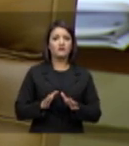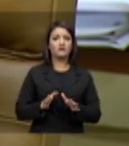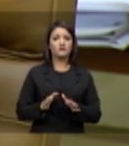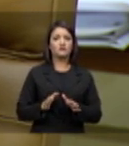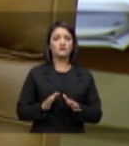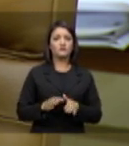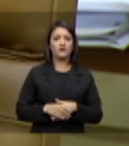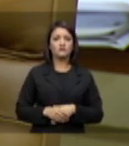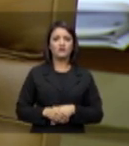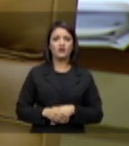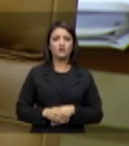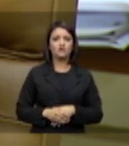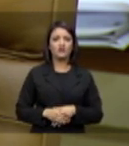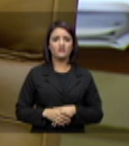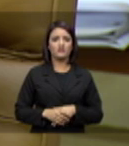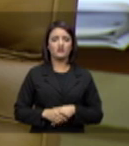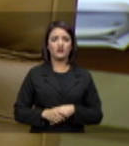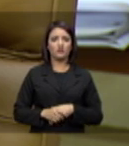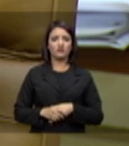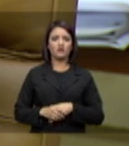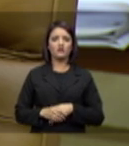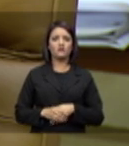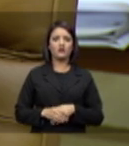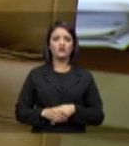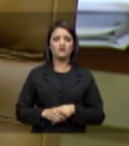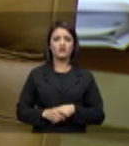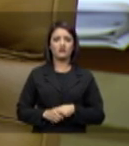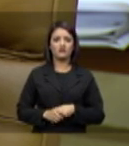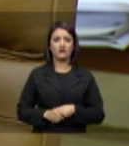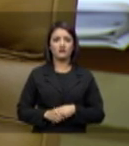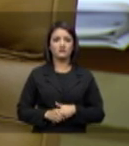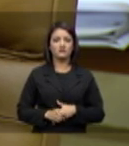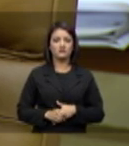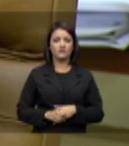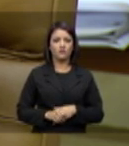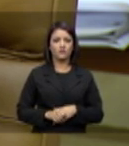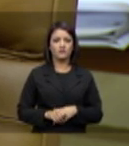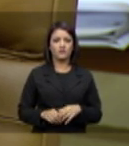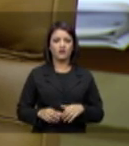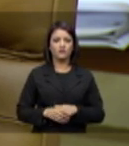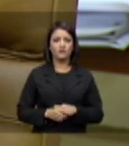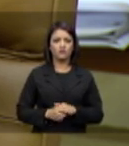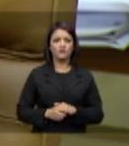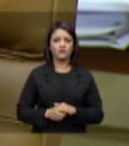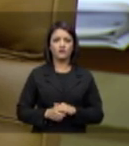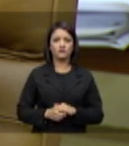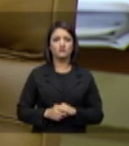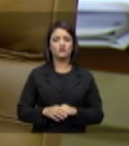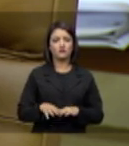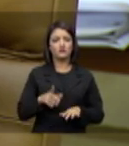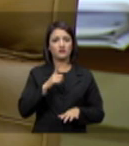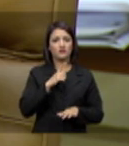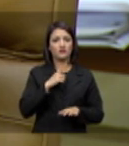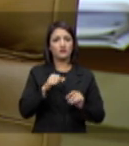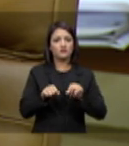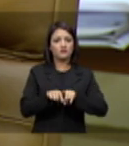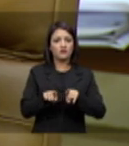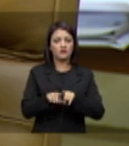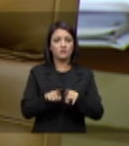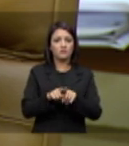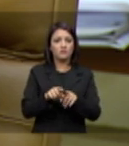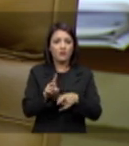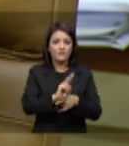também o departamento próprio de cuidado de sistemas e principalmente para implantação e fiscalização